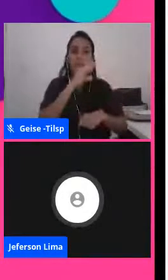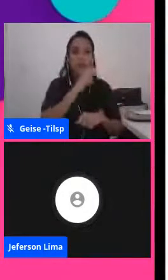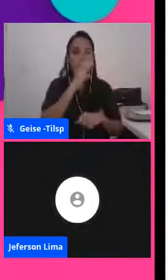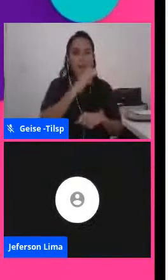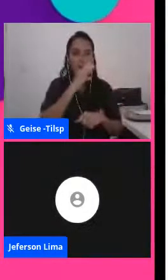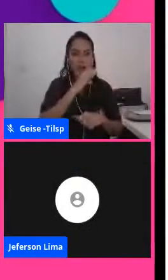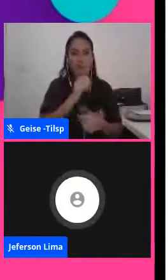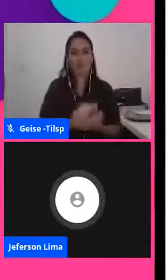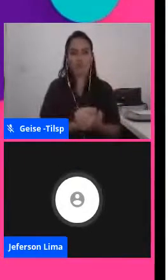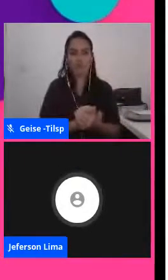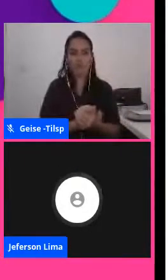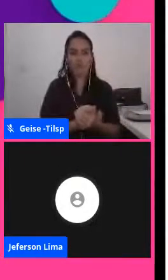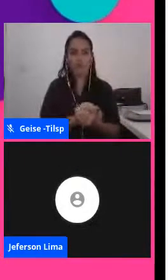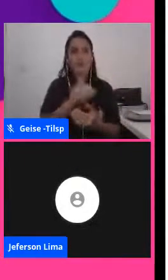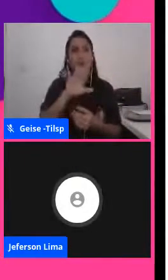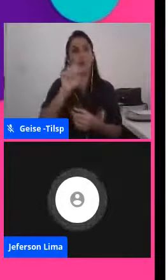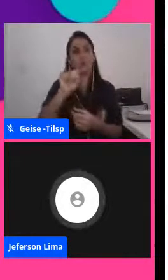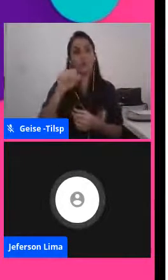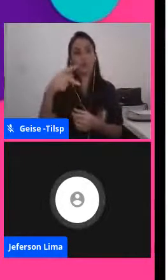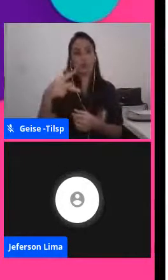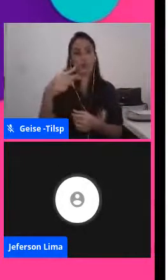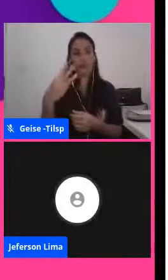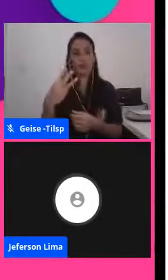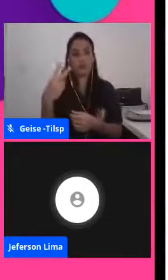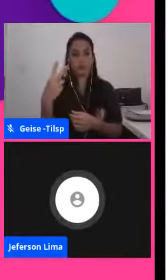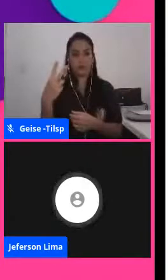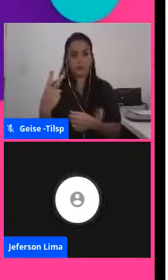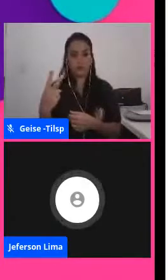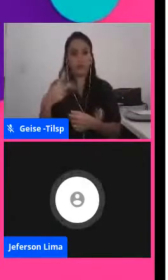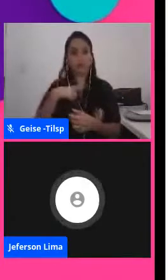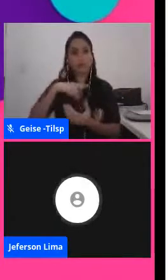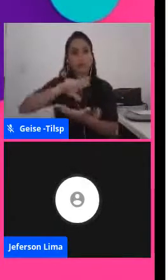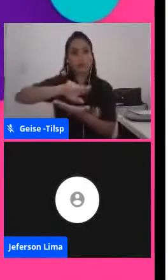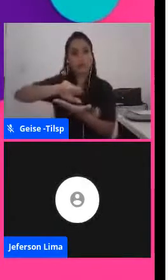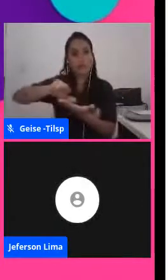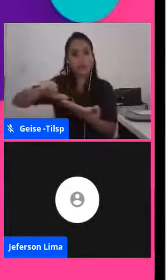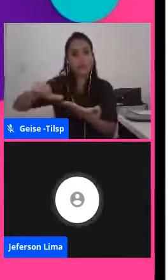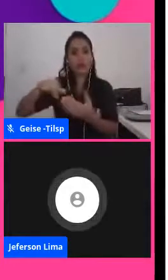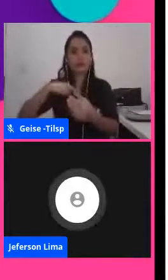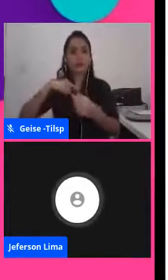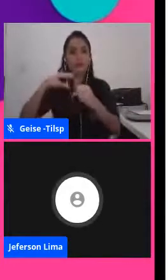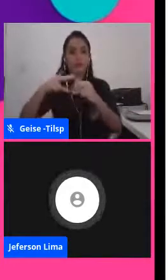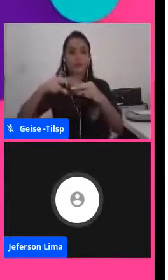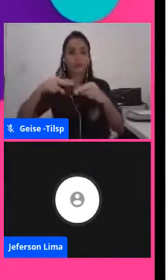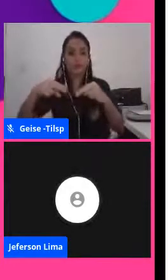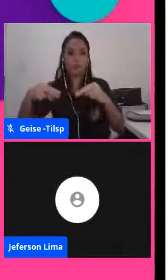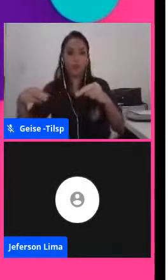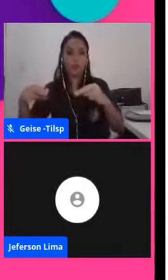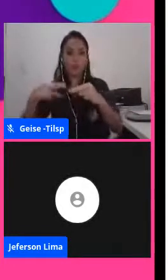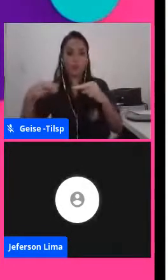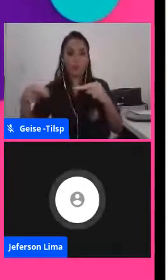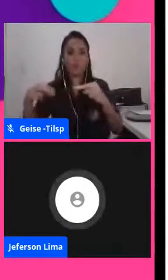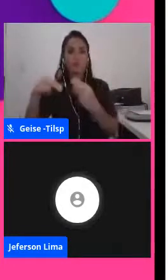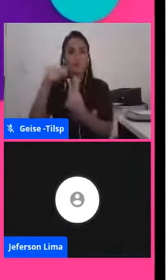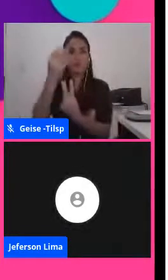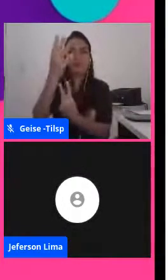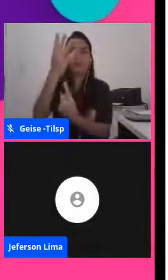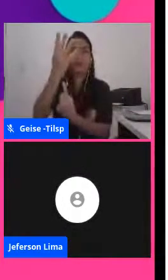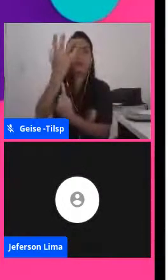SP32, ele vai ter diversas coisas aí, como é caso de Bluetooth e internet, Wi-Fi.